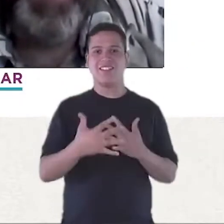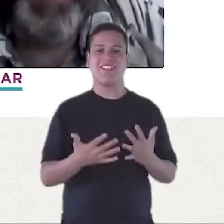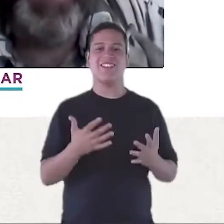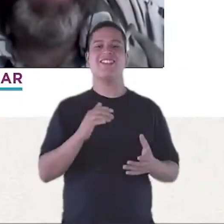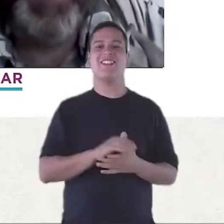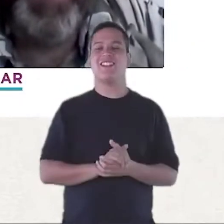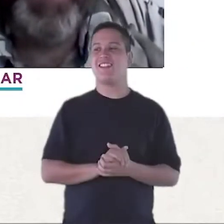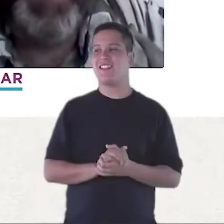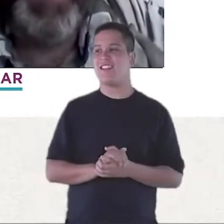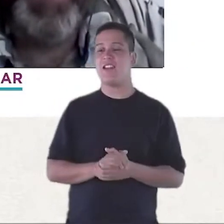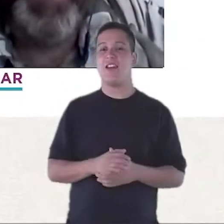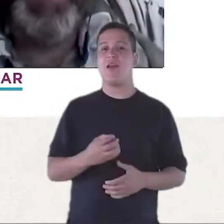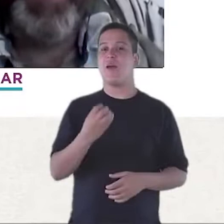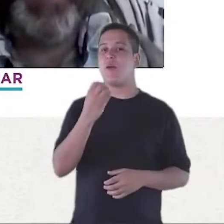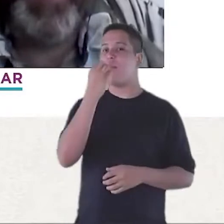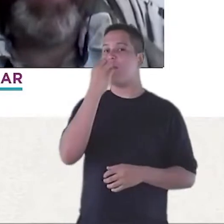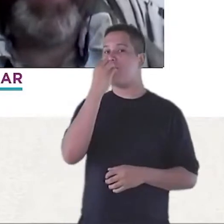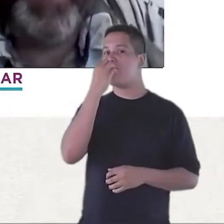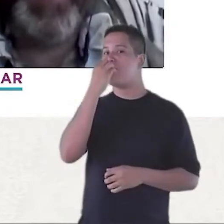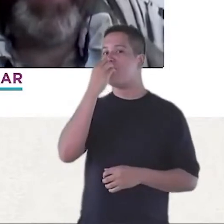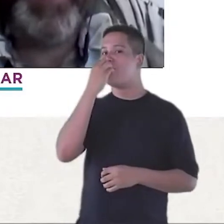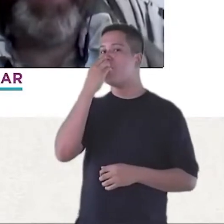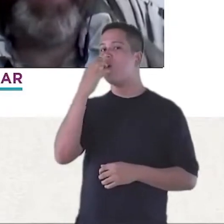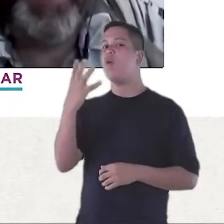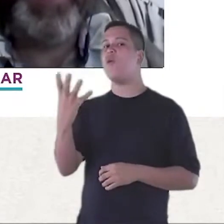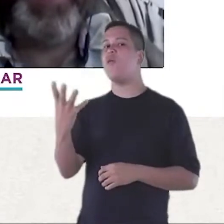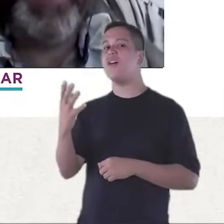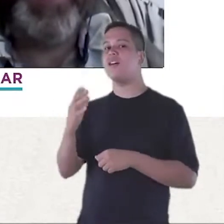que é? Boa noite?